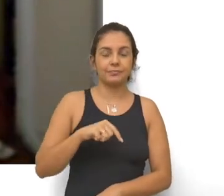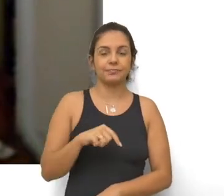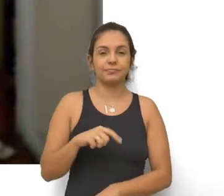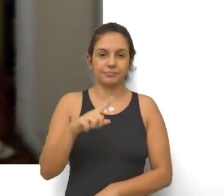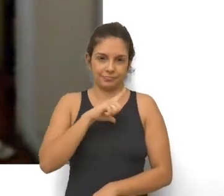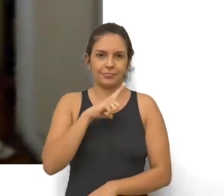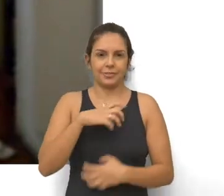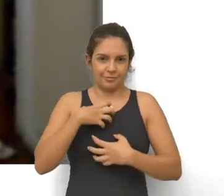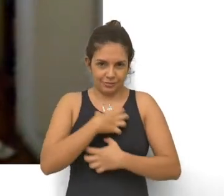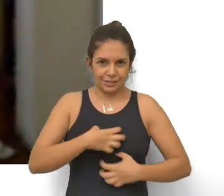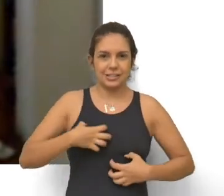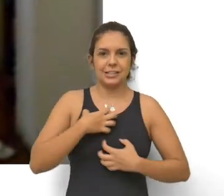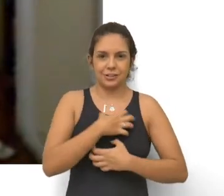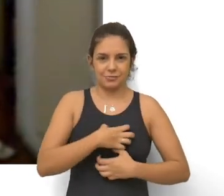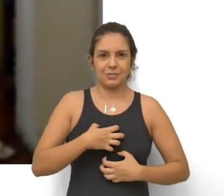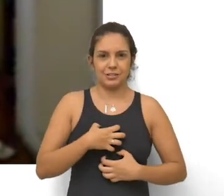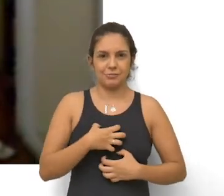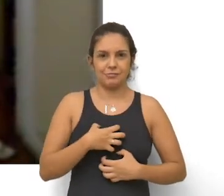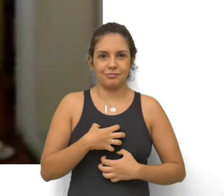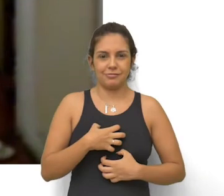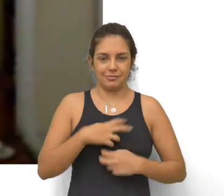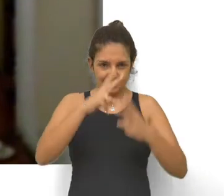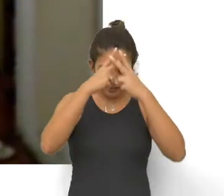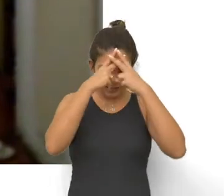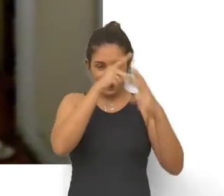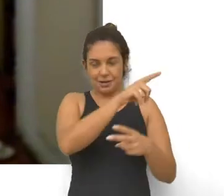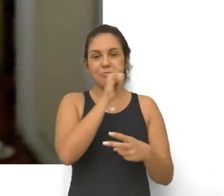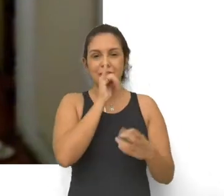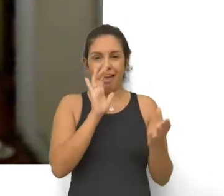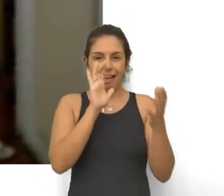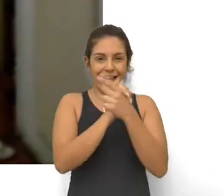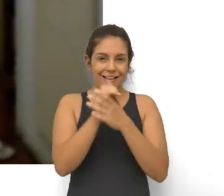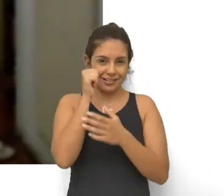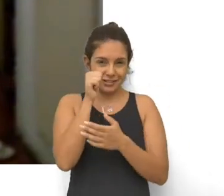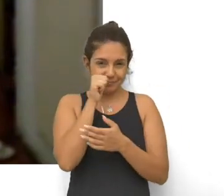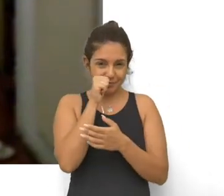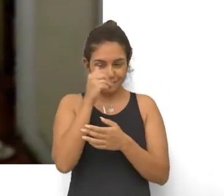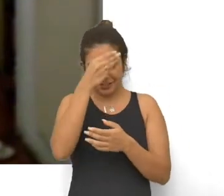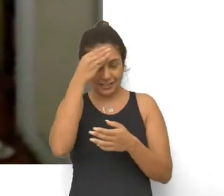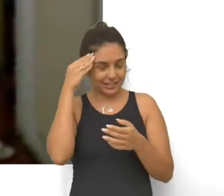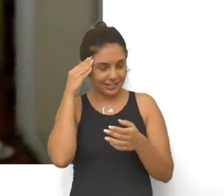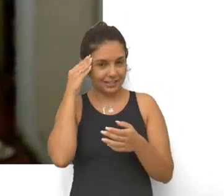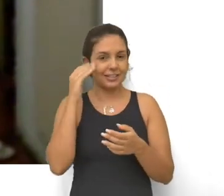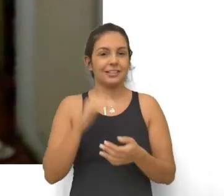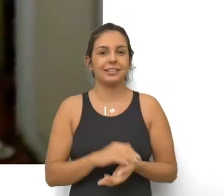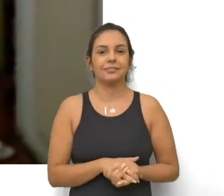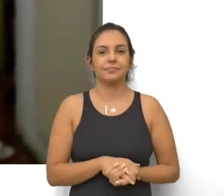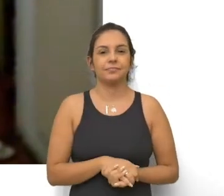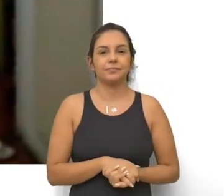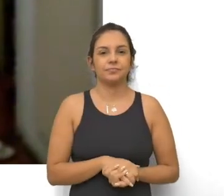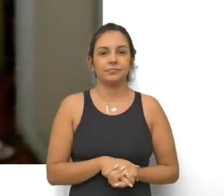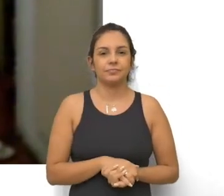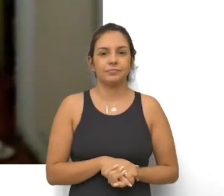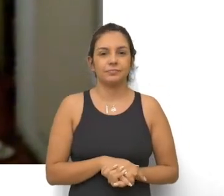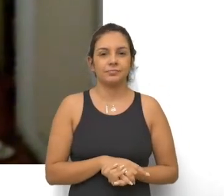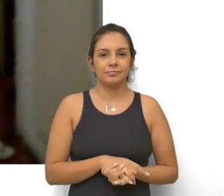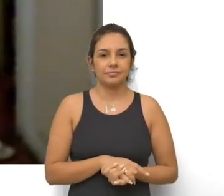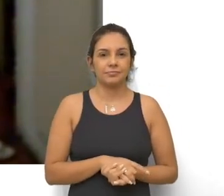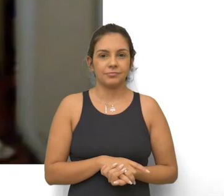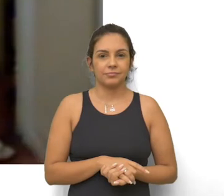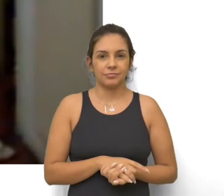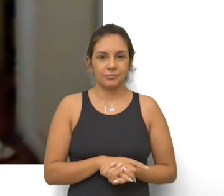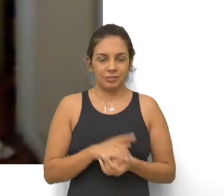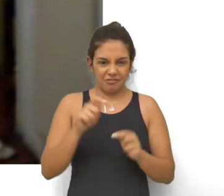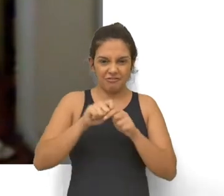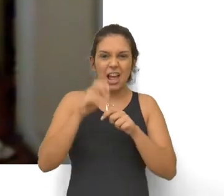ele tem um ressentimento em relação à esposa, né? Agora esqueci o nome dela, mas ele se vinga